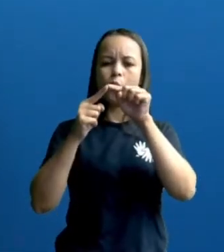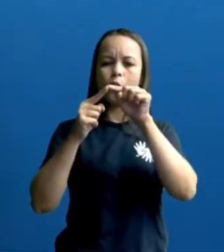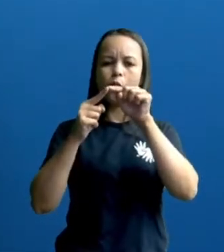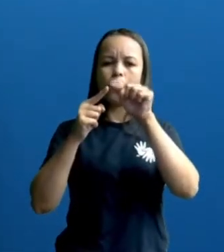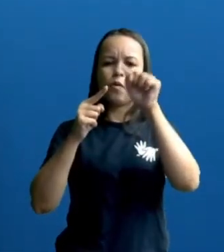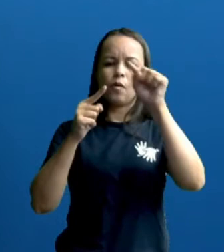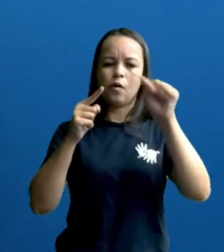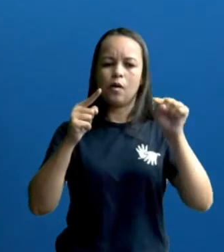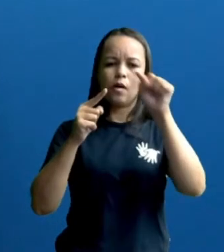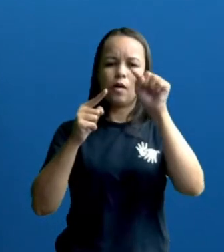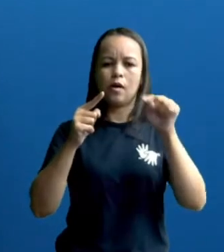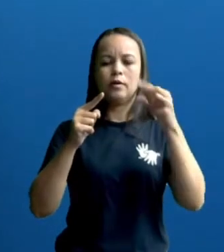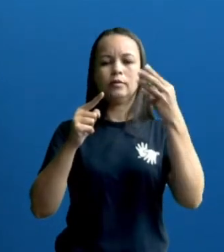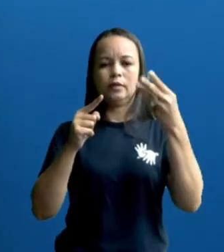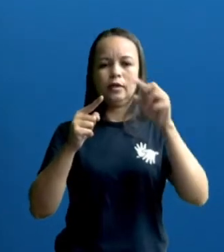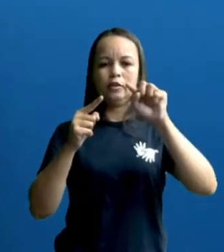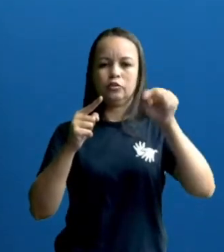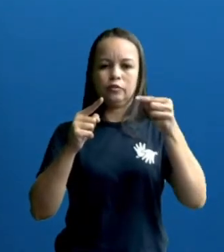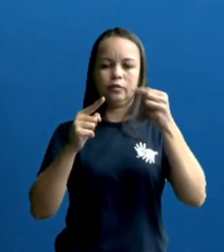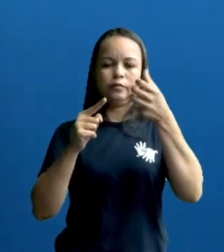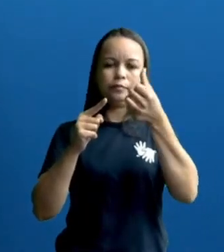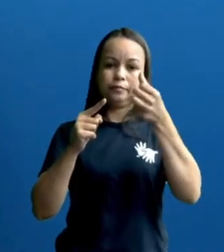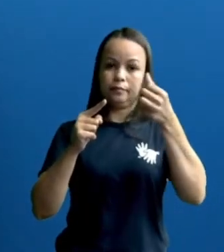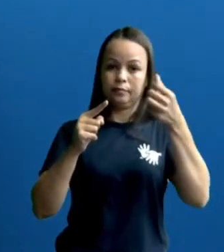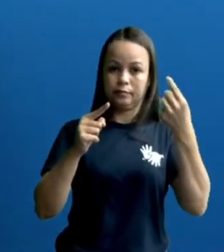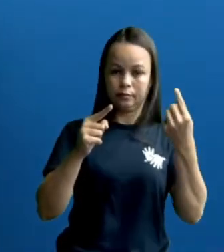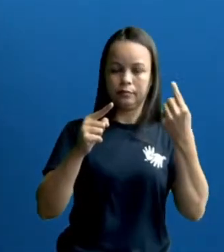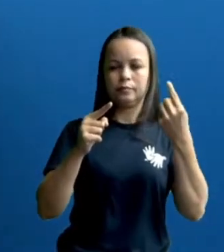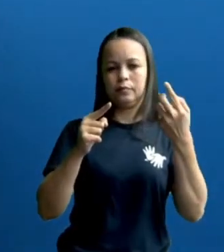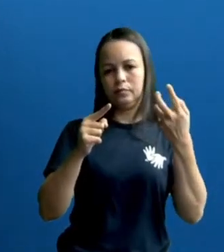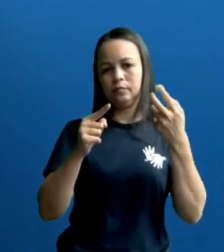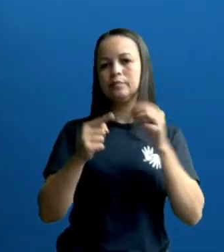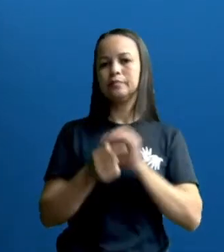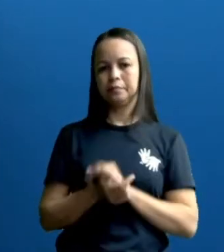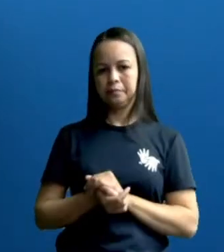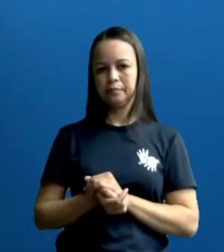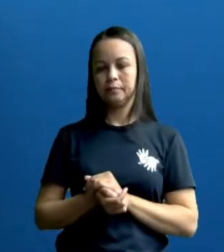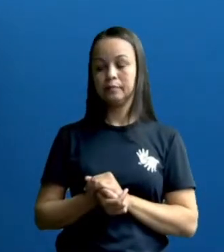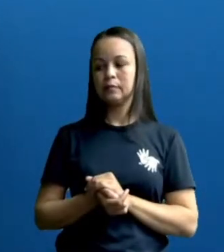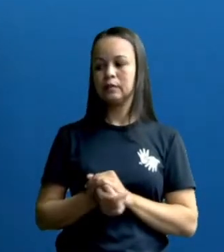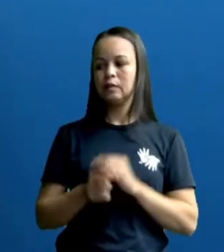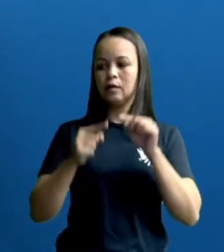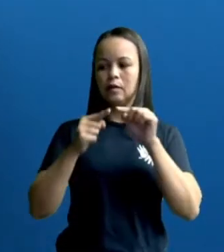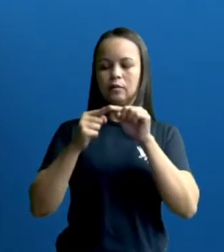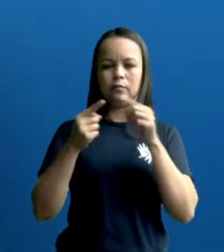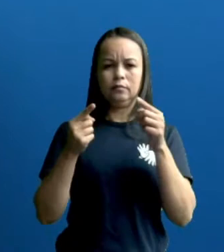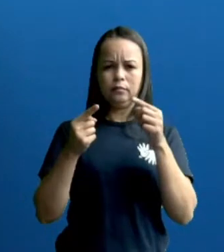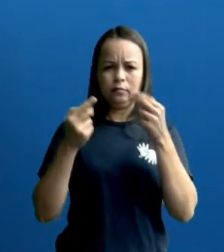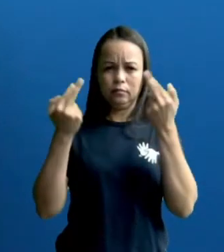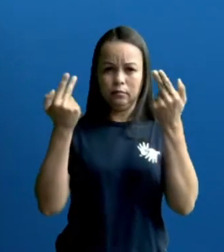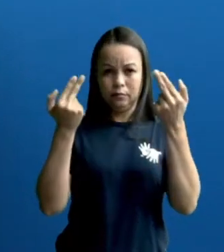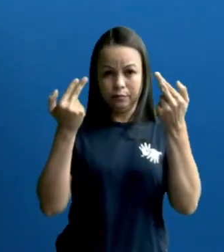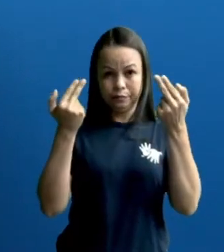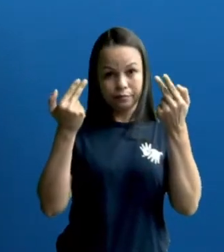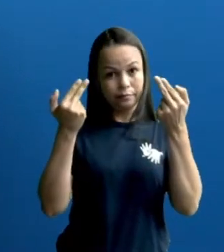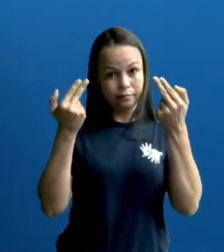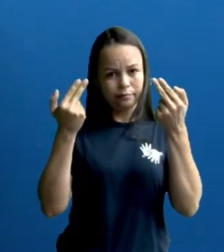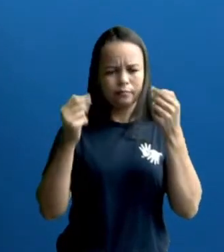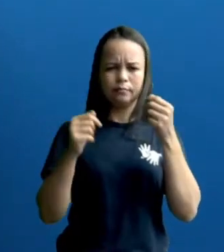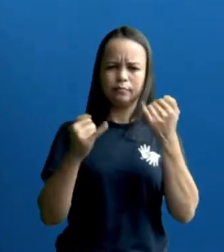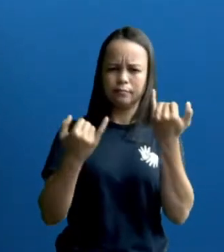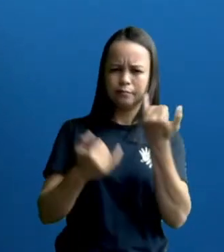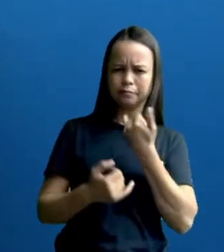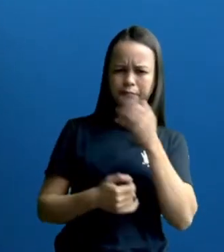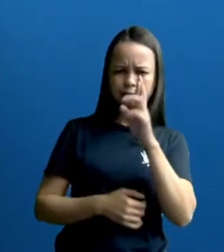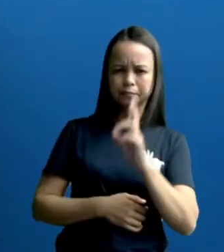lado, 3,61, ou 3 inteiros e 61 décimos. Esses lados são iguais? Diz para